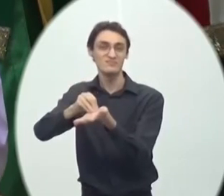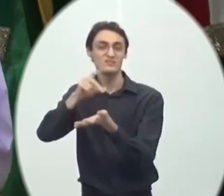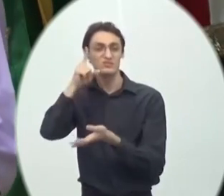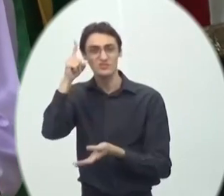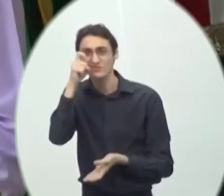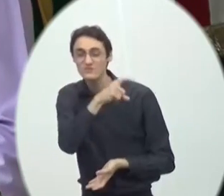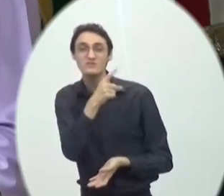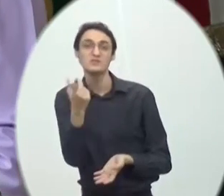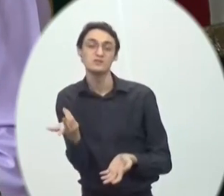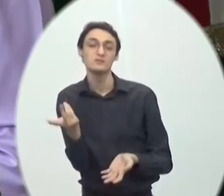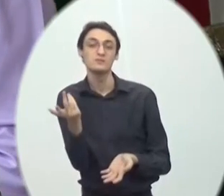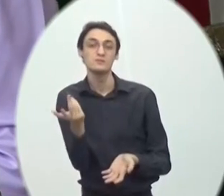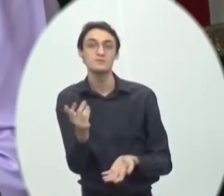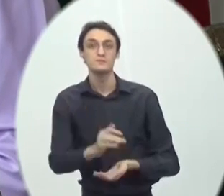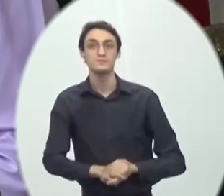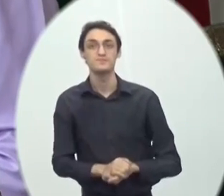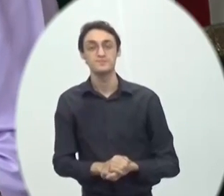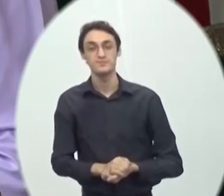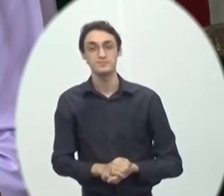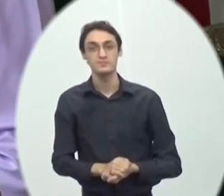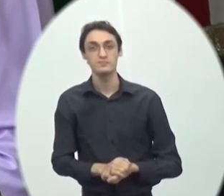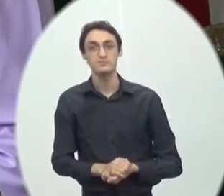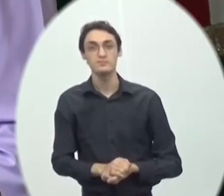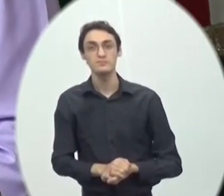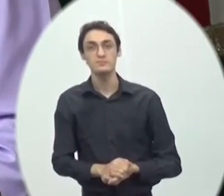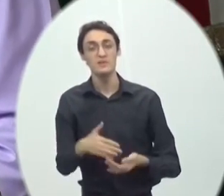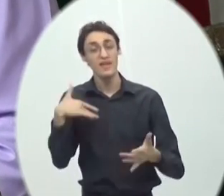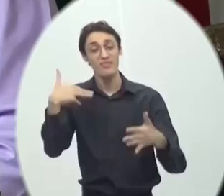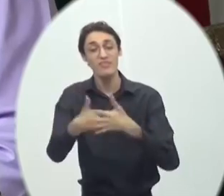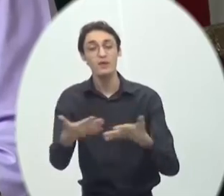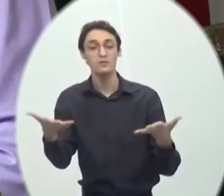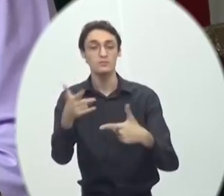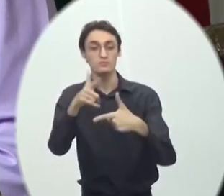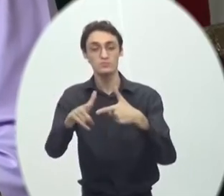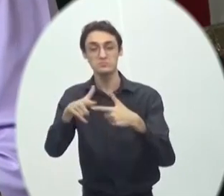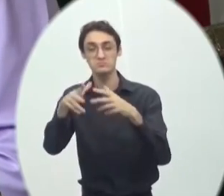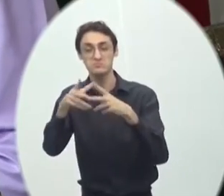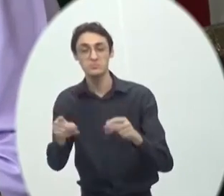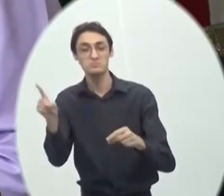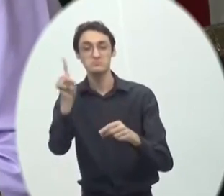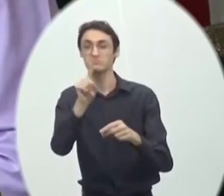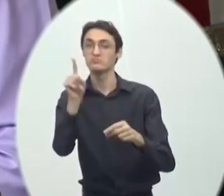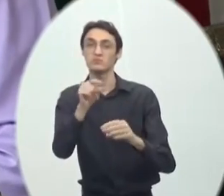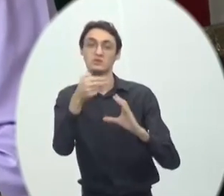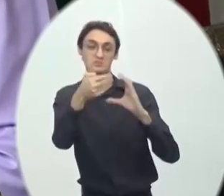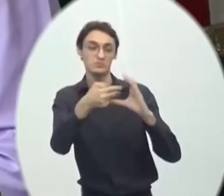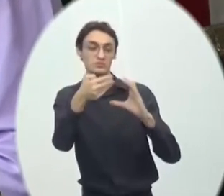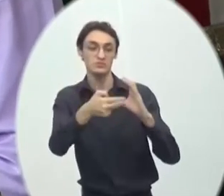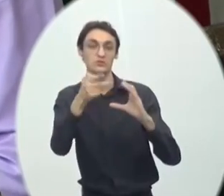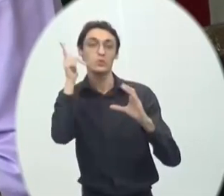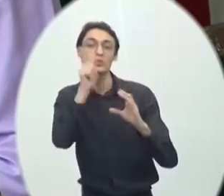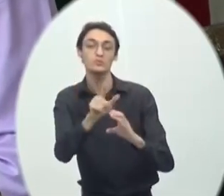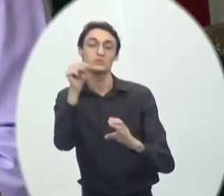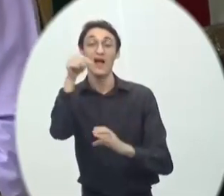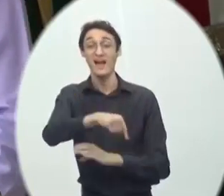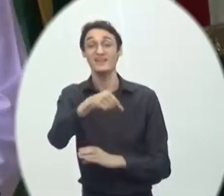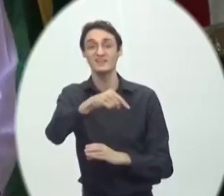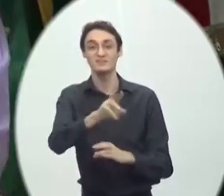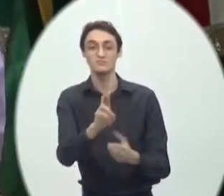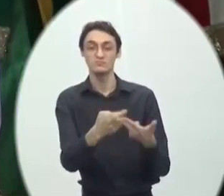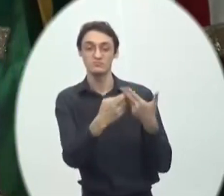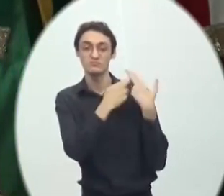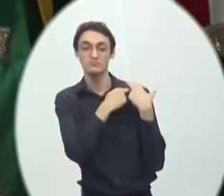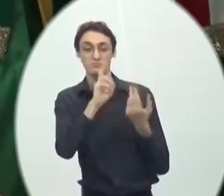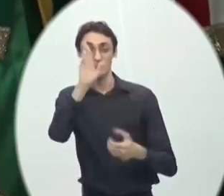algum tipo de situação, e o que se conseguiu resolver aqui, presidente, foi por intermédio daqui mesmo, com a casa trazendo as pessoas aqui, tentando